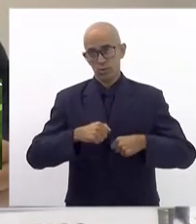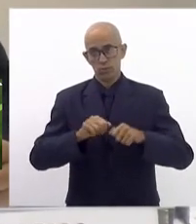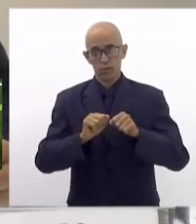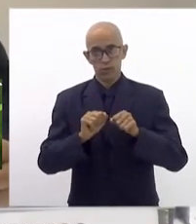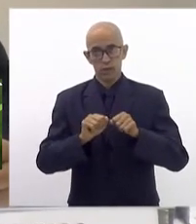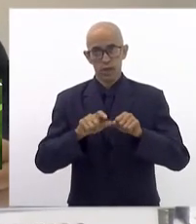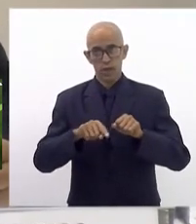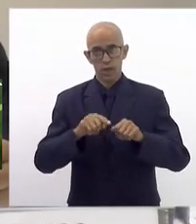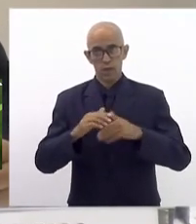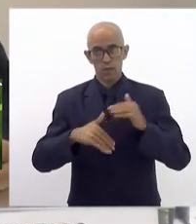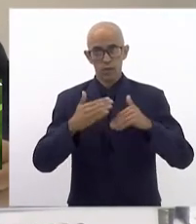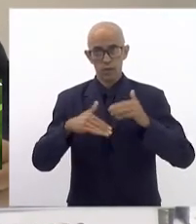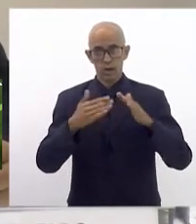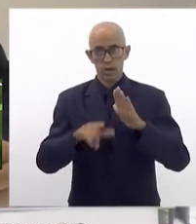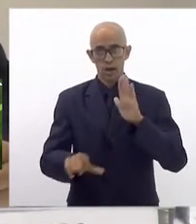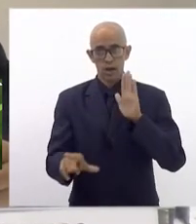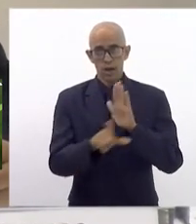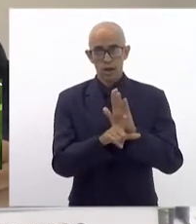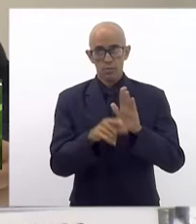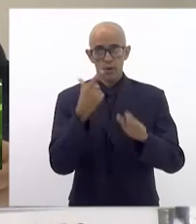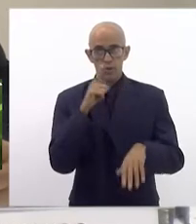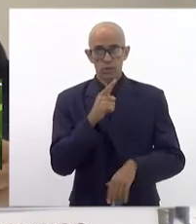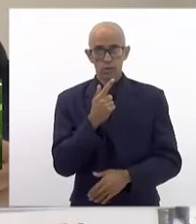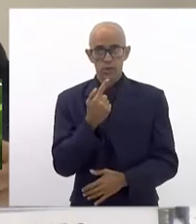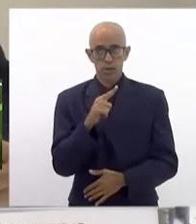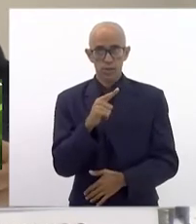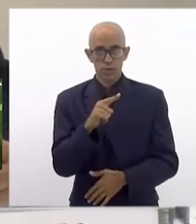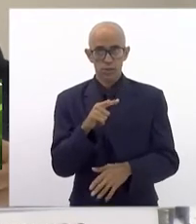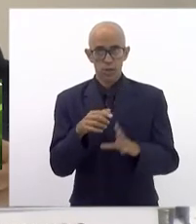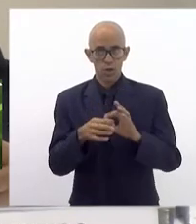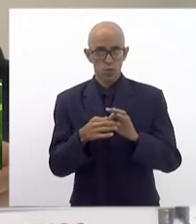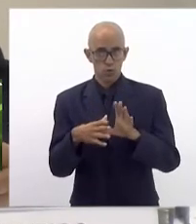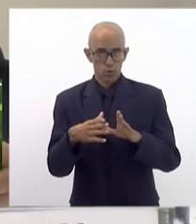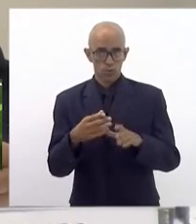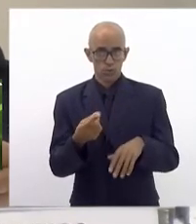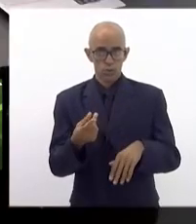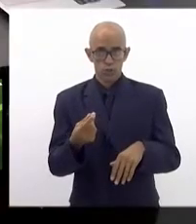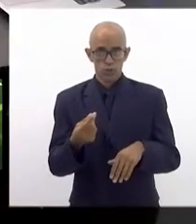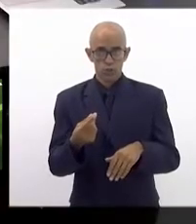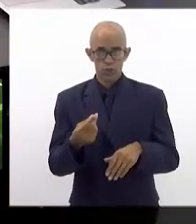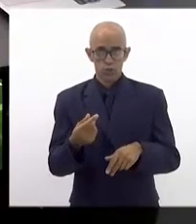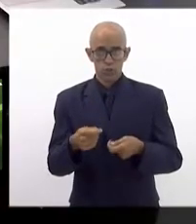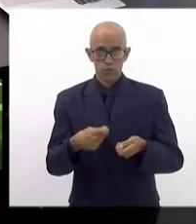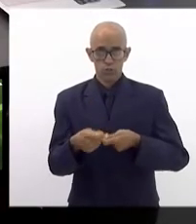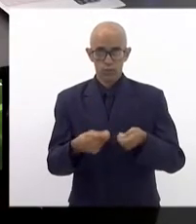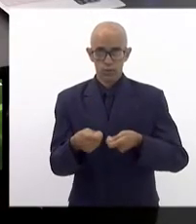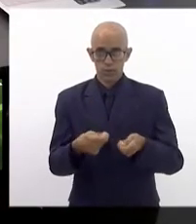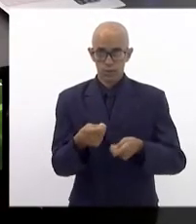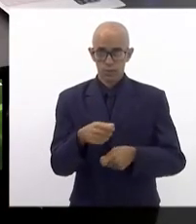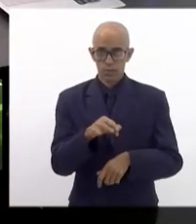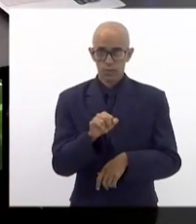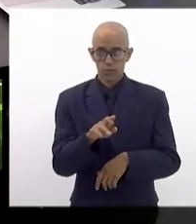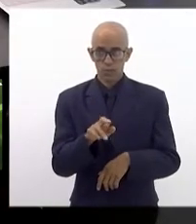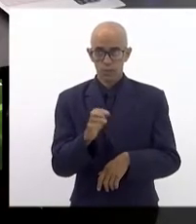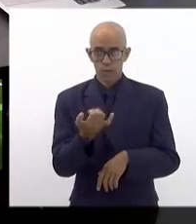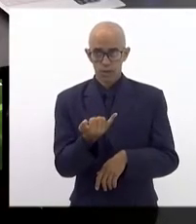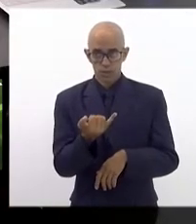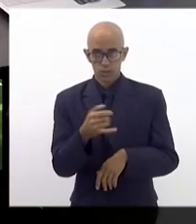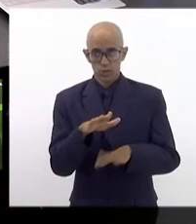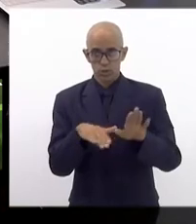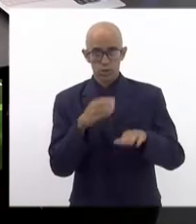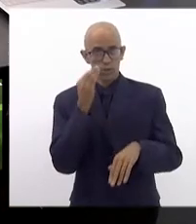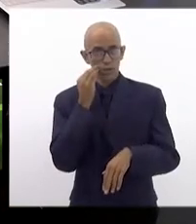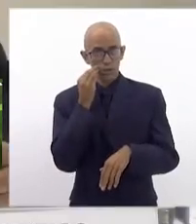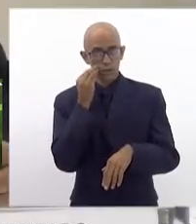também na lei de modo a garantir, Bittar, maior autonomia de gestão financeira para a FAPERJ. Né? Tentar garantir as duas coisas, né?